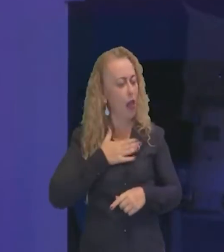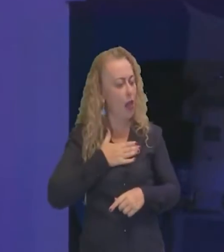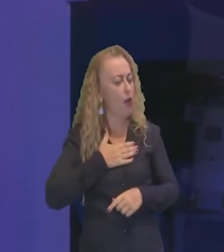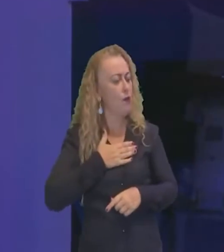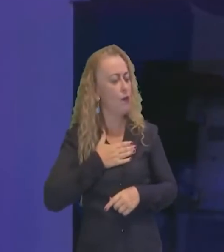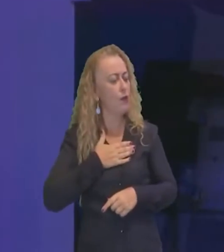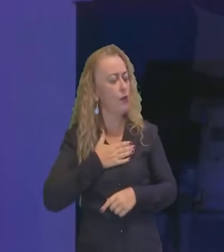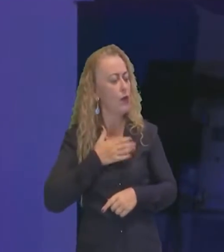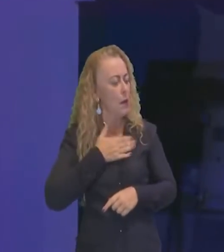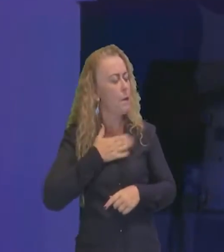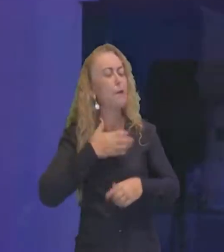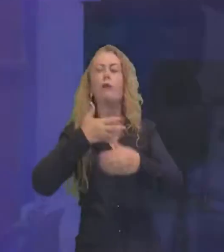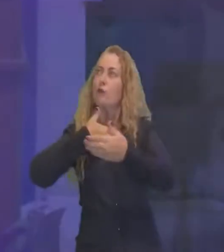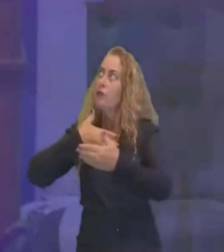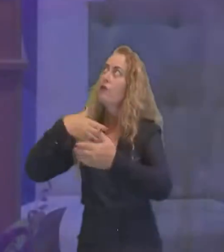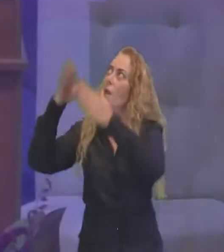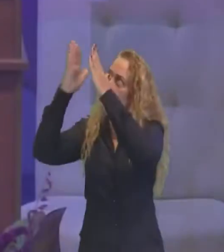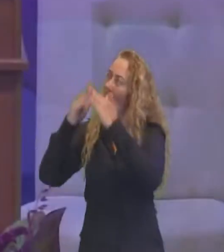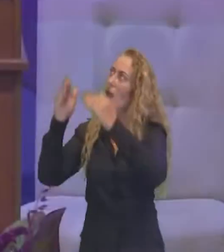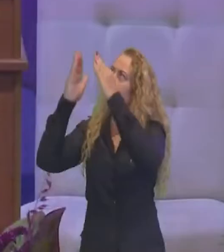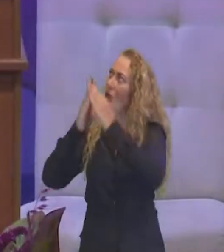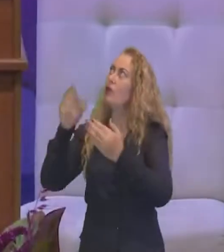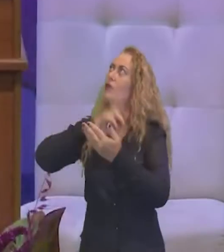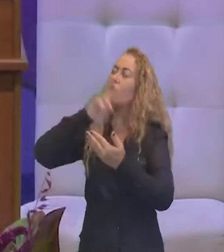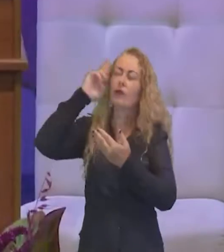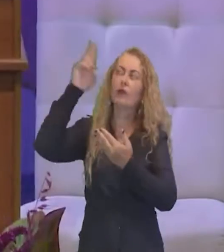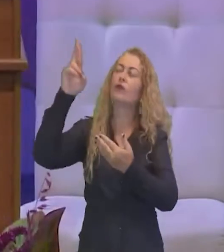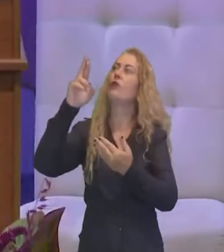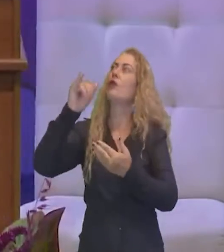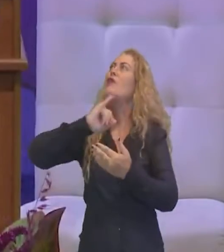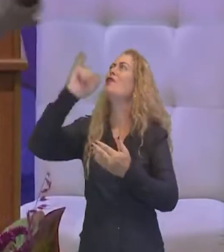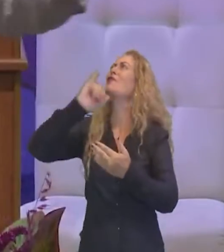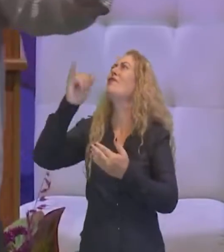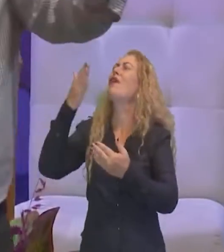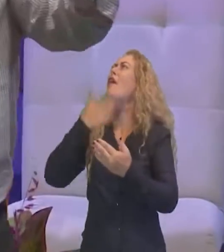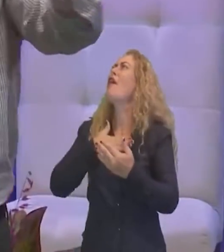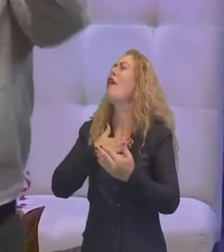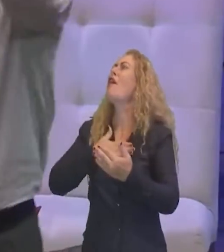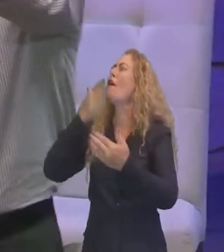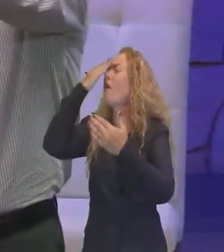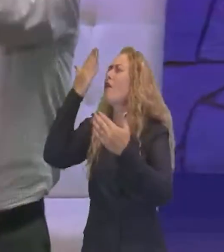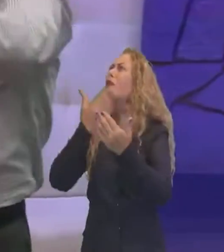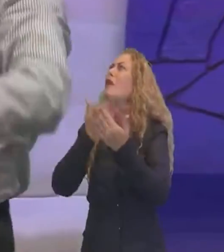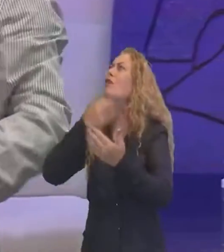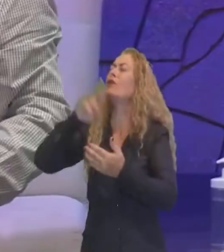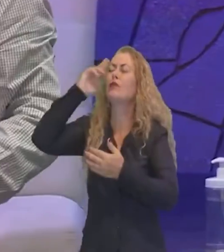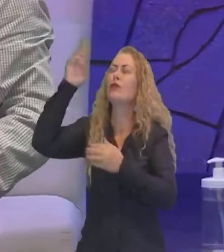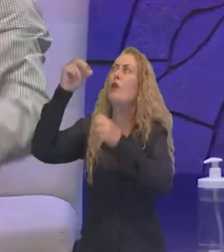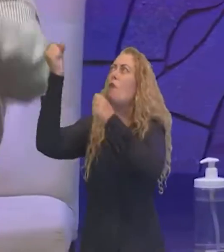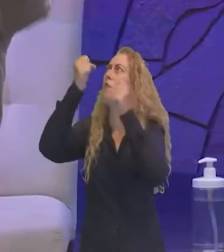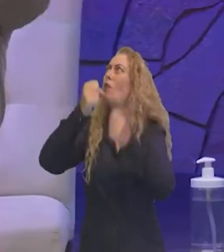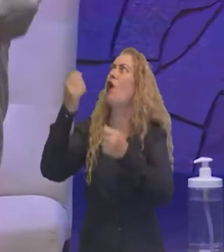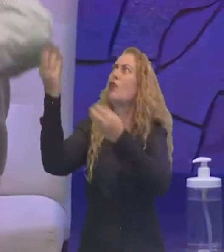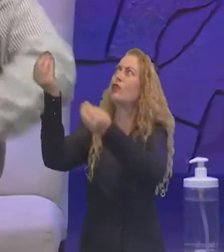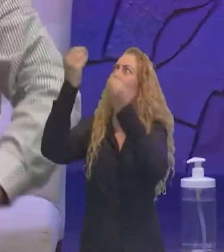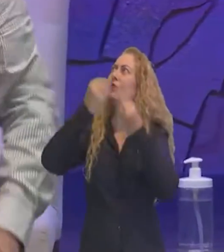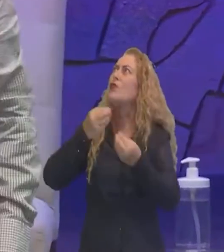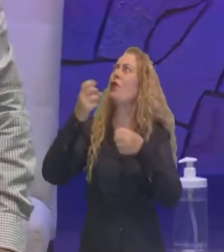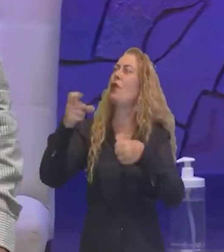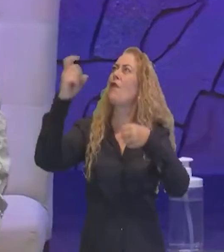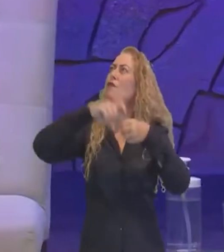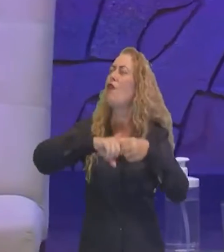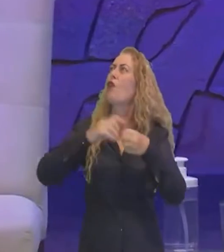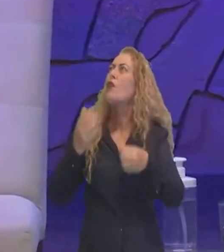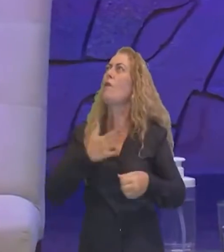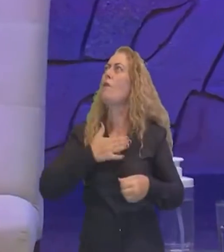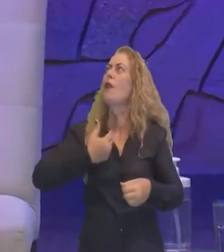Peça ao Senhor nessa noite, peça a Ele, Deus, diga ao Senhor, eu creio que o Senhor tem poder para trazer o meu filho, eu creio que o Senhor tem poder